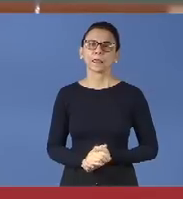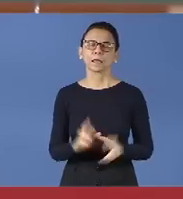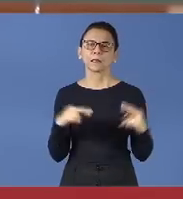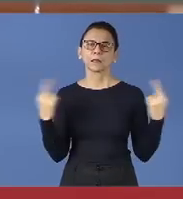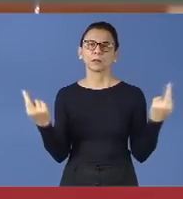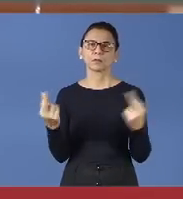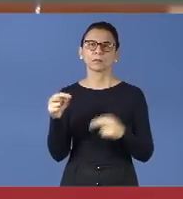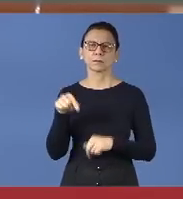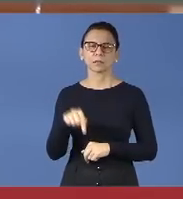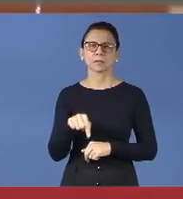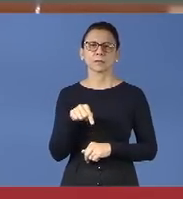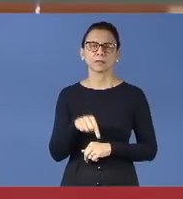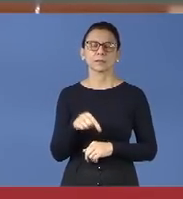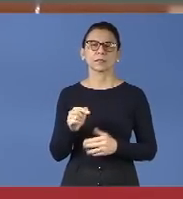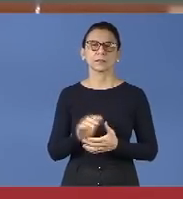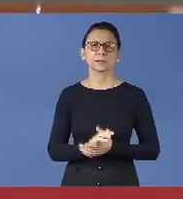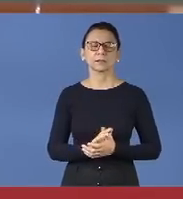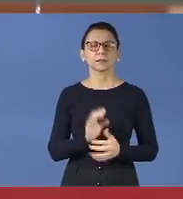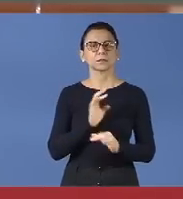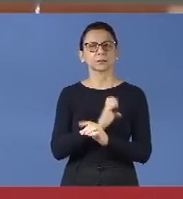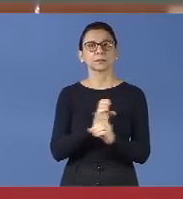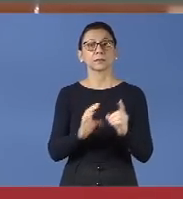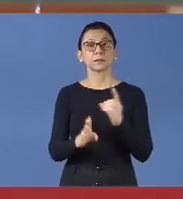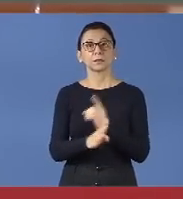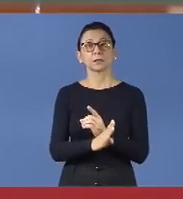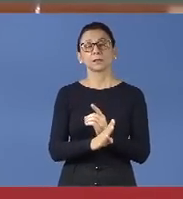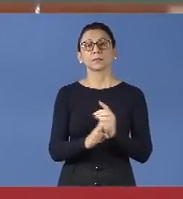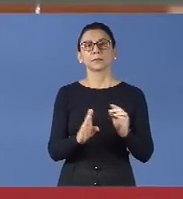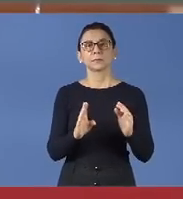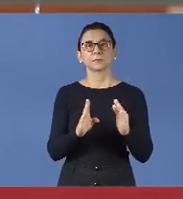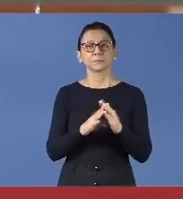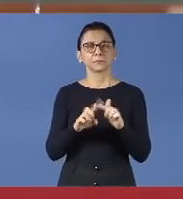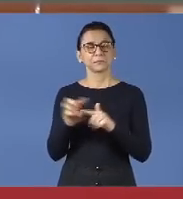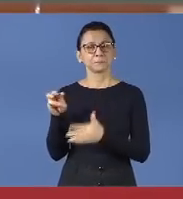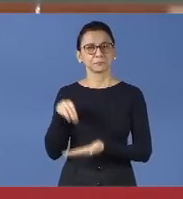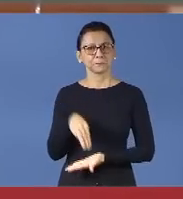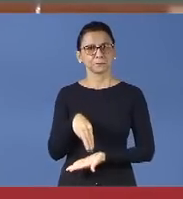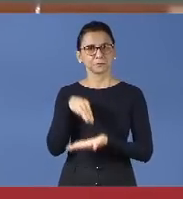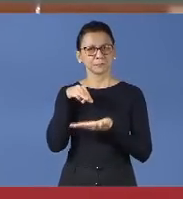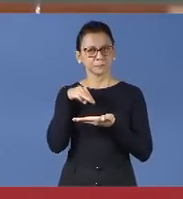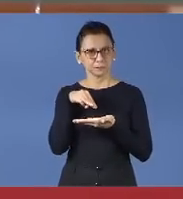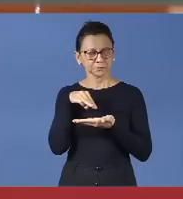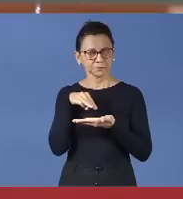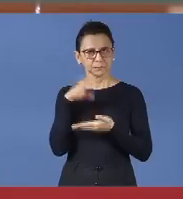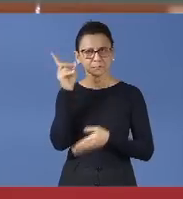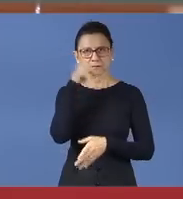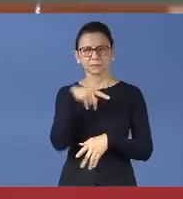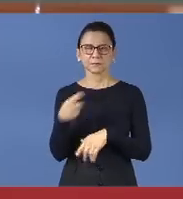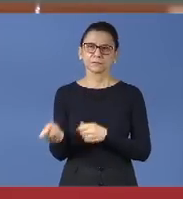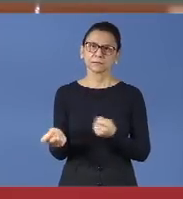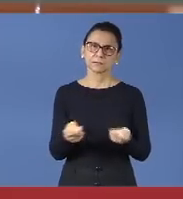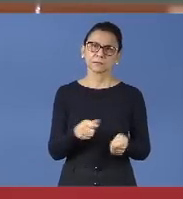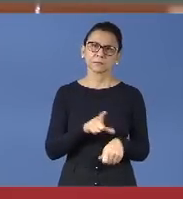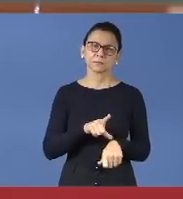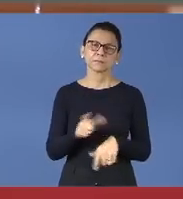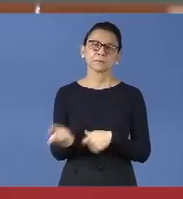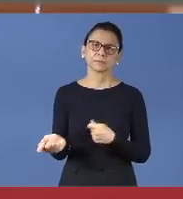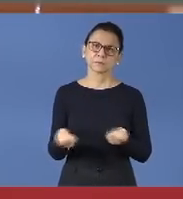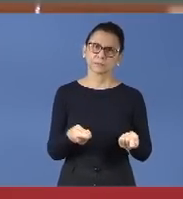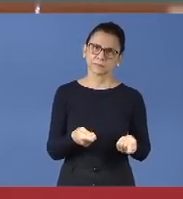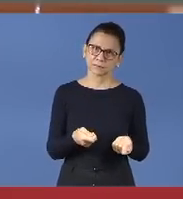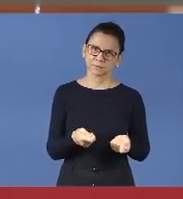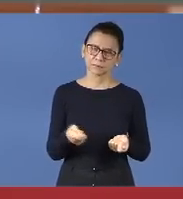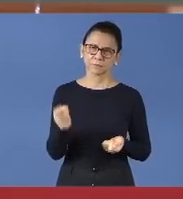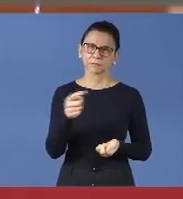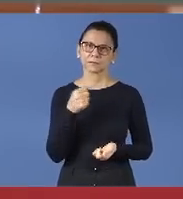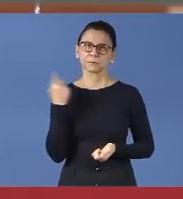irmãos, transmitindo a Escola Bíblica Dominical da Igreja Cristã Maranata. Fazemos isso sempre aos domingos, neste horário, para